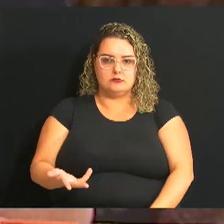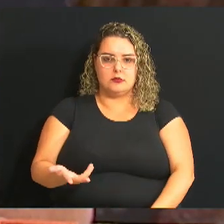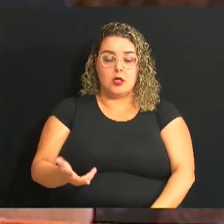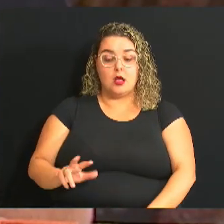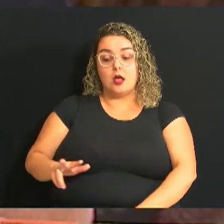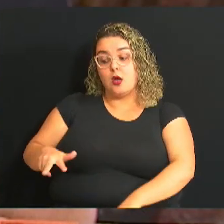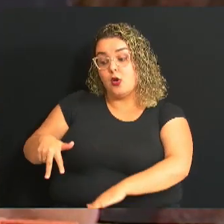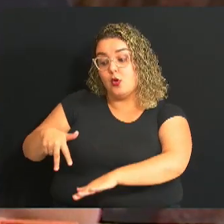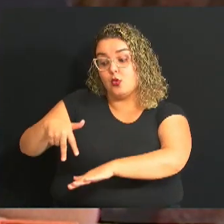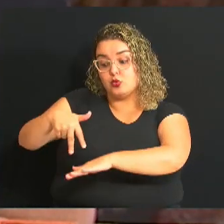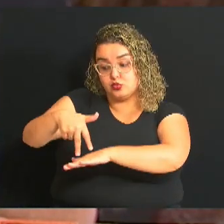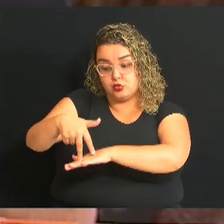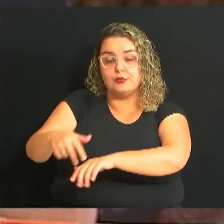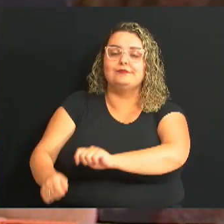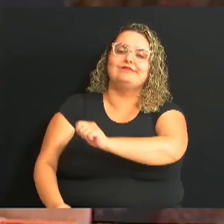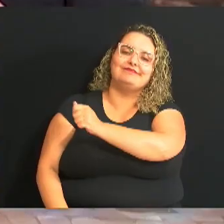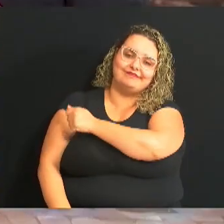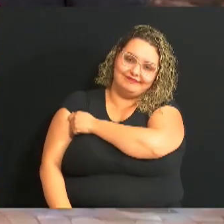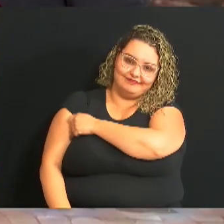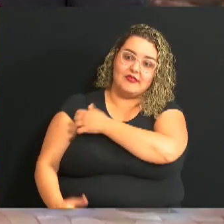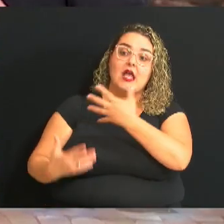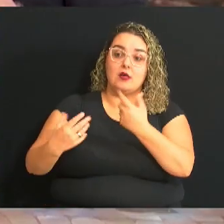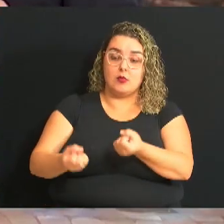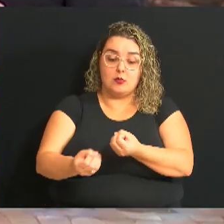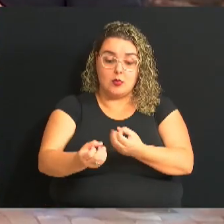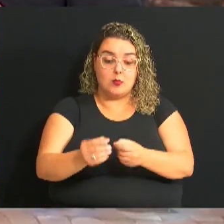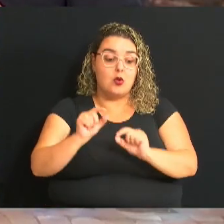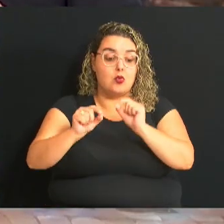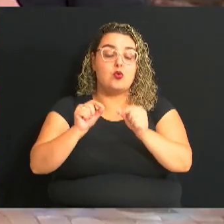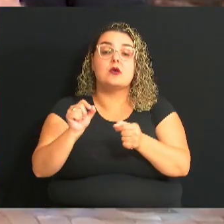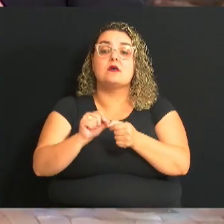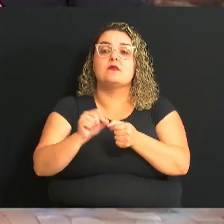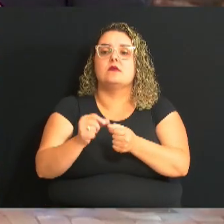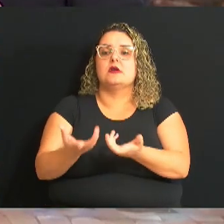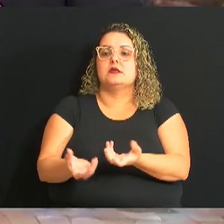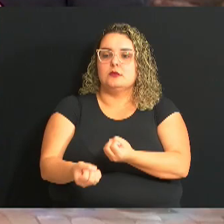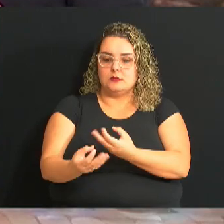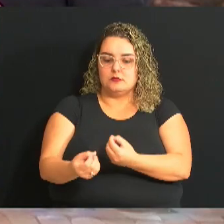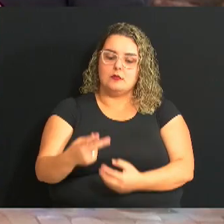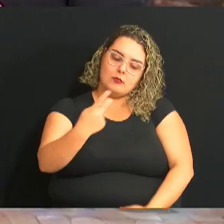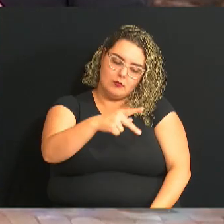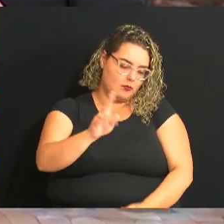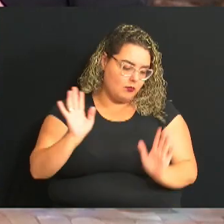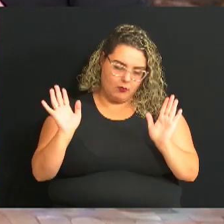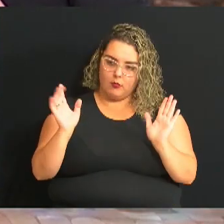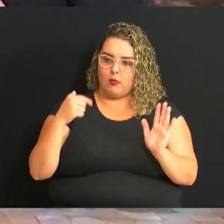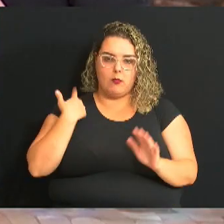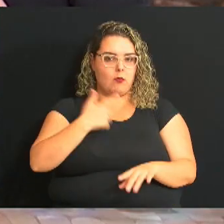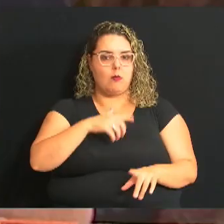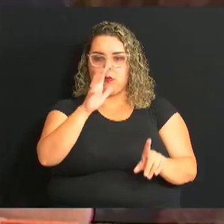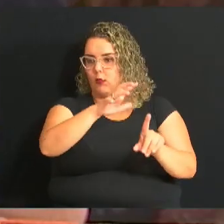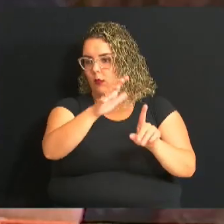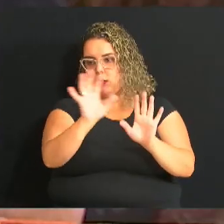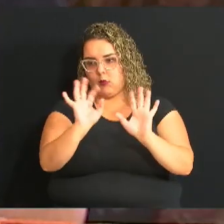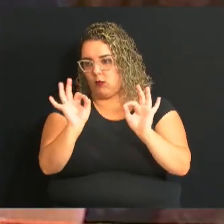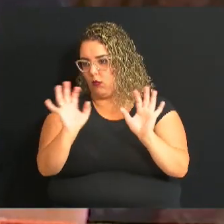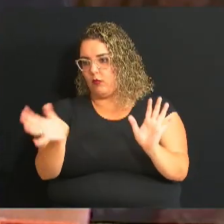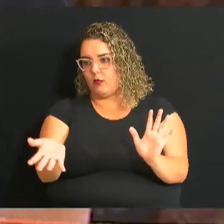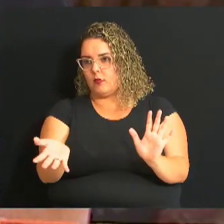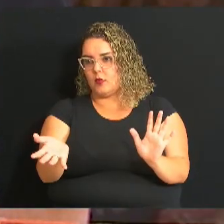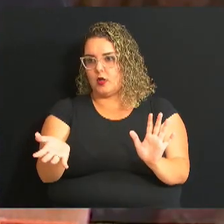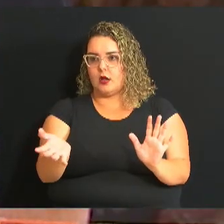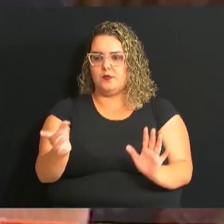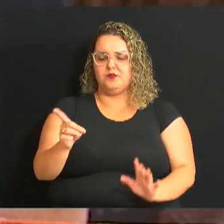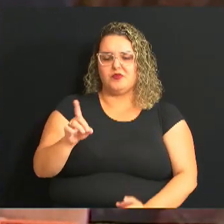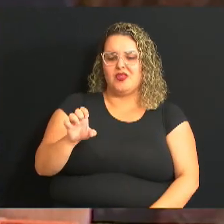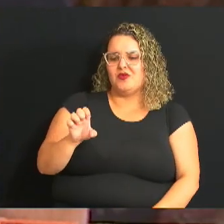Ou seja, os alunos recebem as informações, o que fazer com a informação é com eles. A gente não interfere, por exemplo, dizer, o design do carro não está